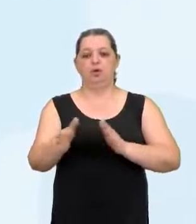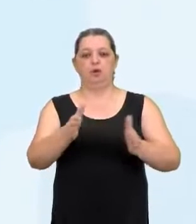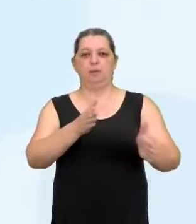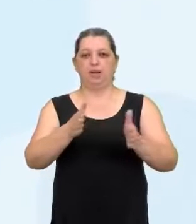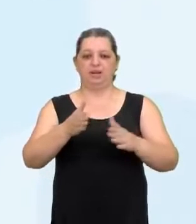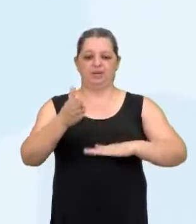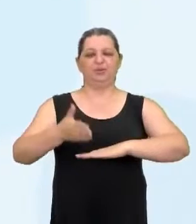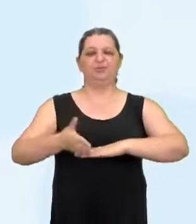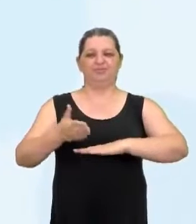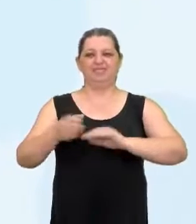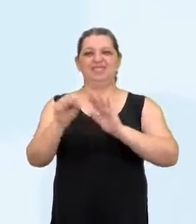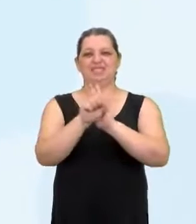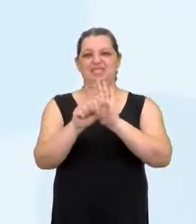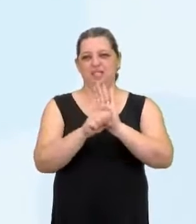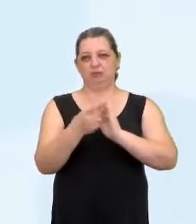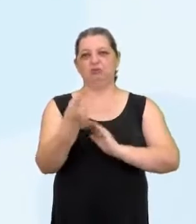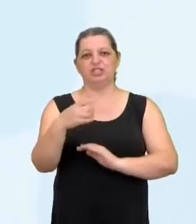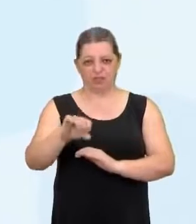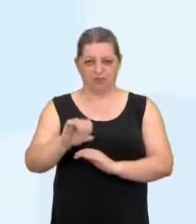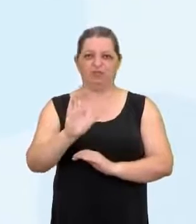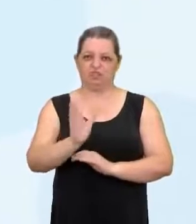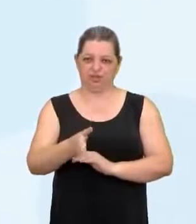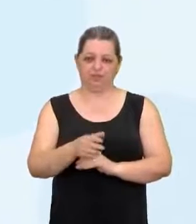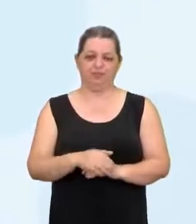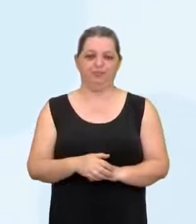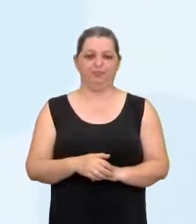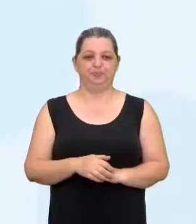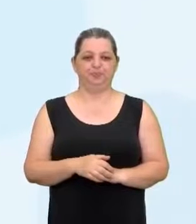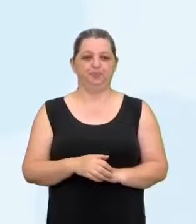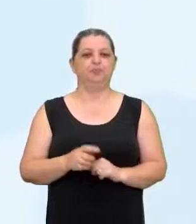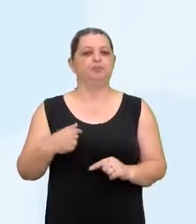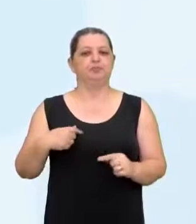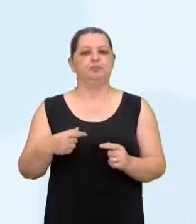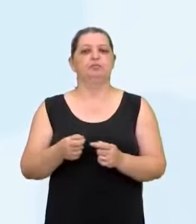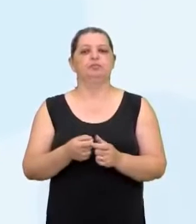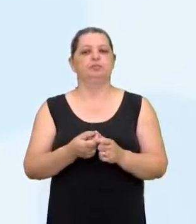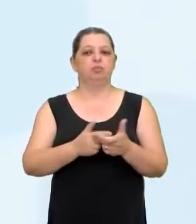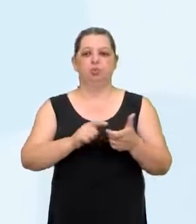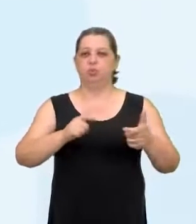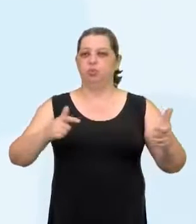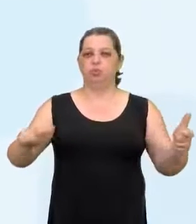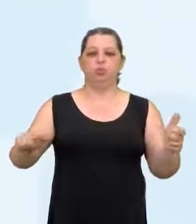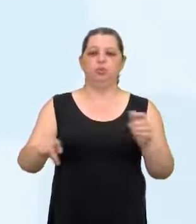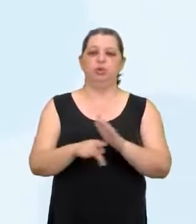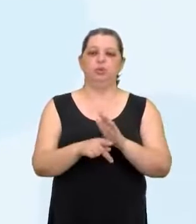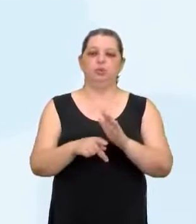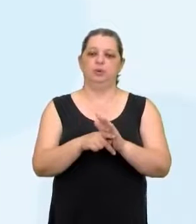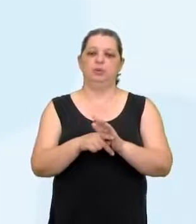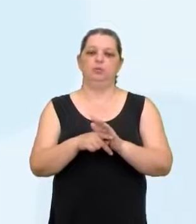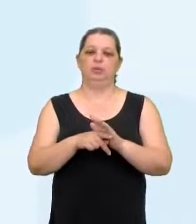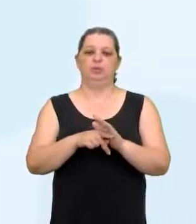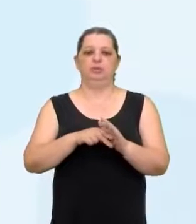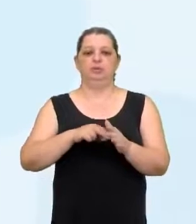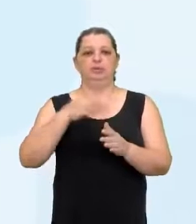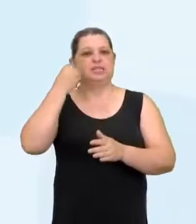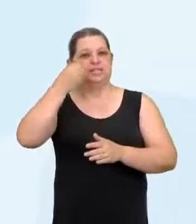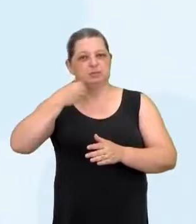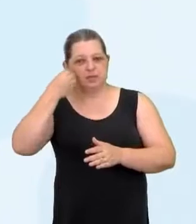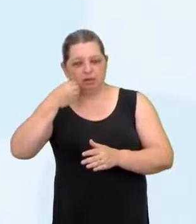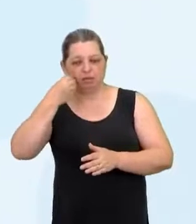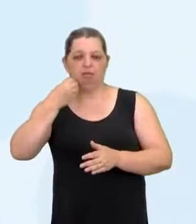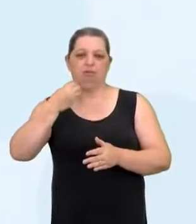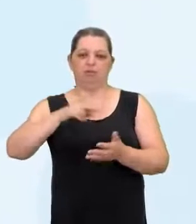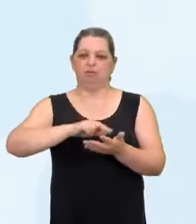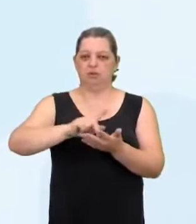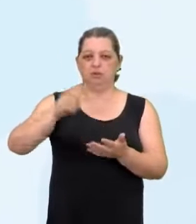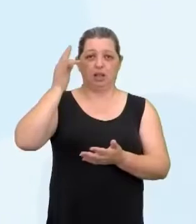contemporânea no século XIX já. E se expandiu nesse século com inovações nas concepções, nas experimentações, tanto